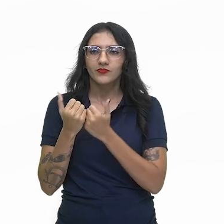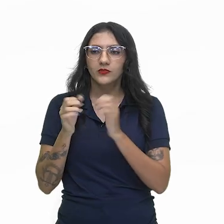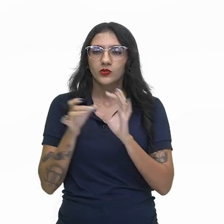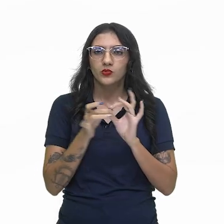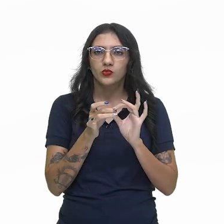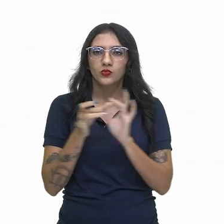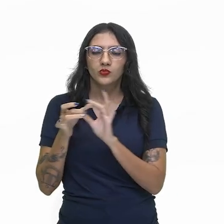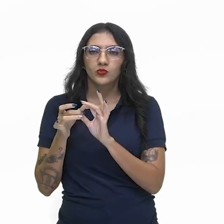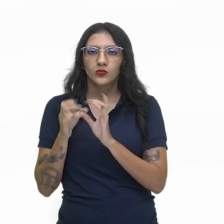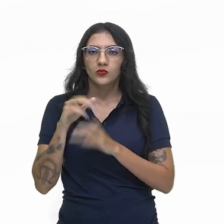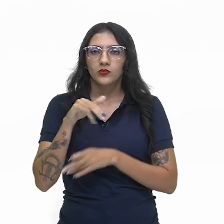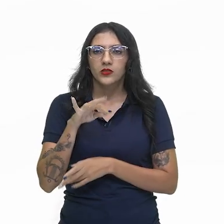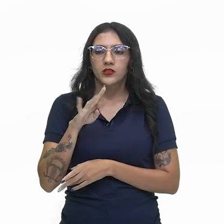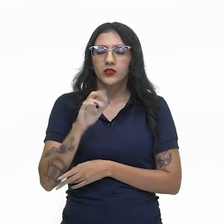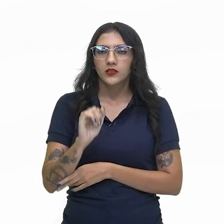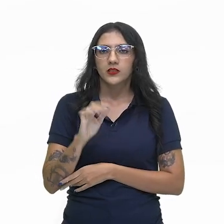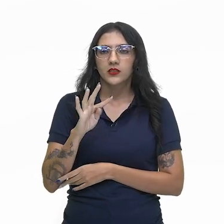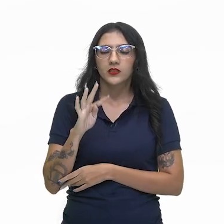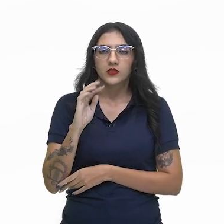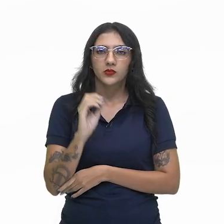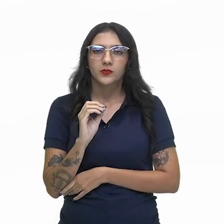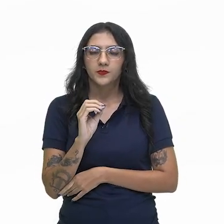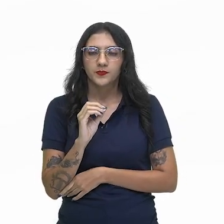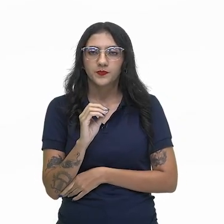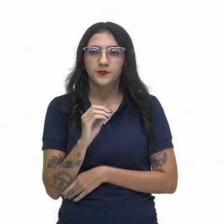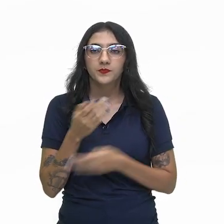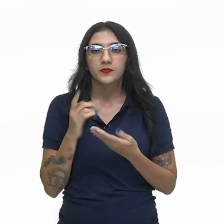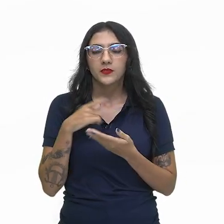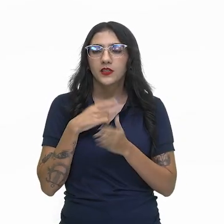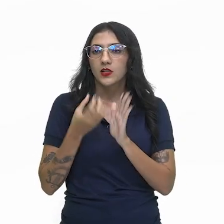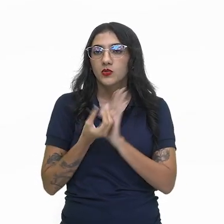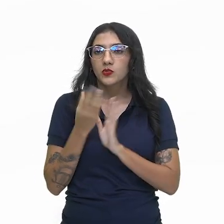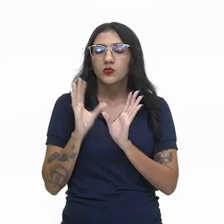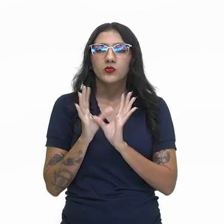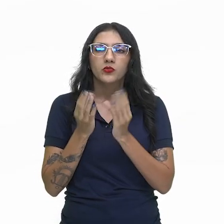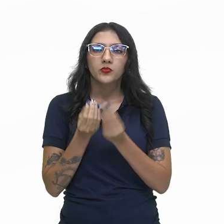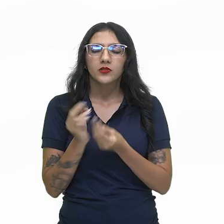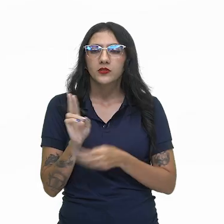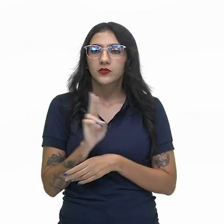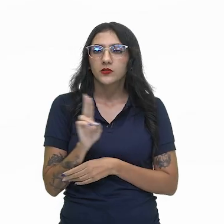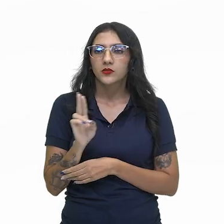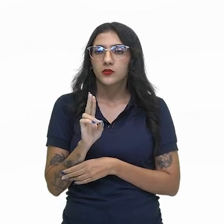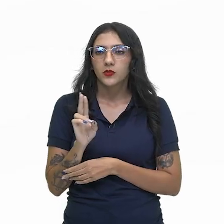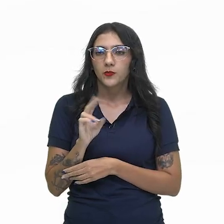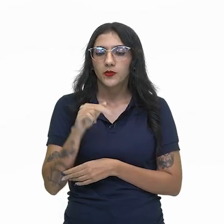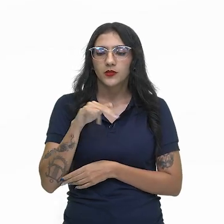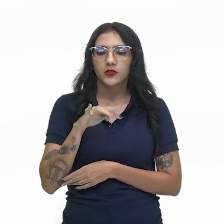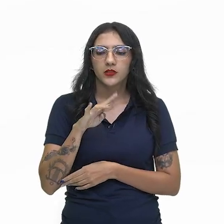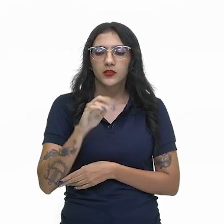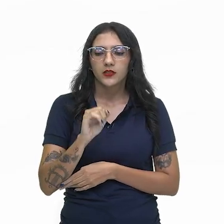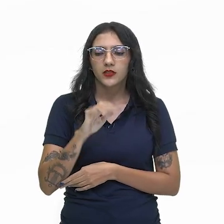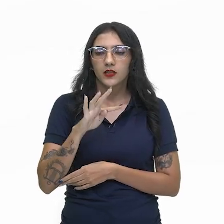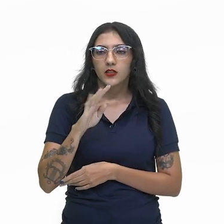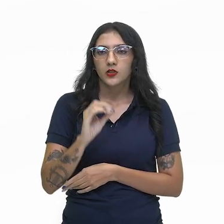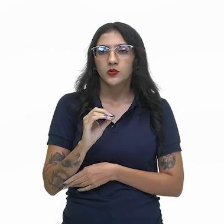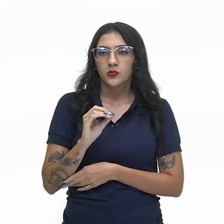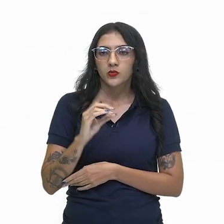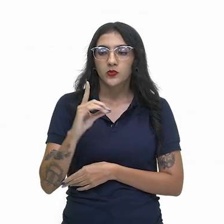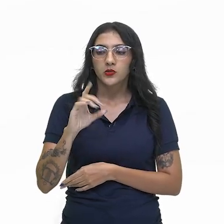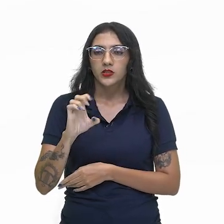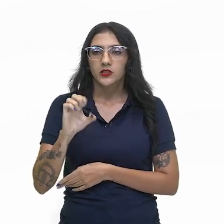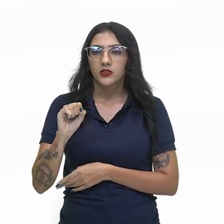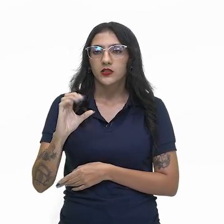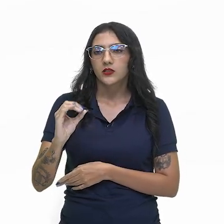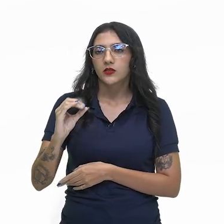nitrato e aí ele forma o composto chamado de nitrato de